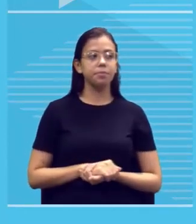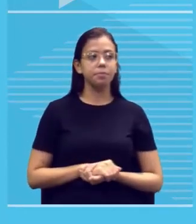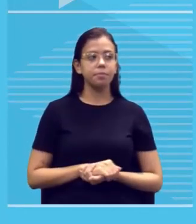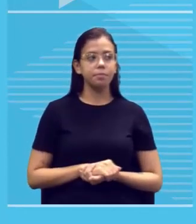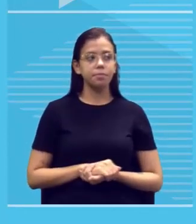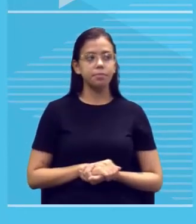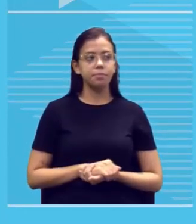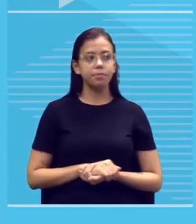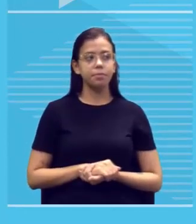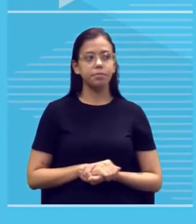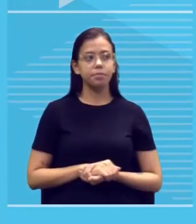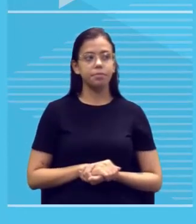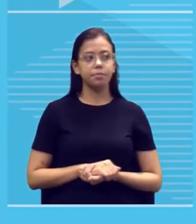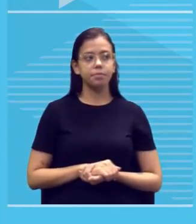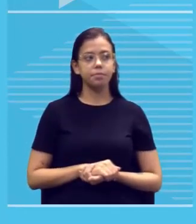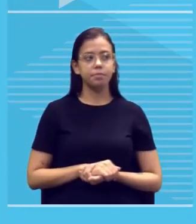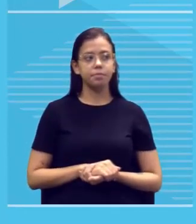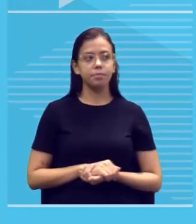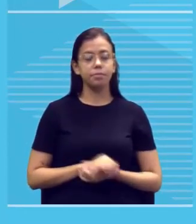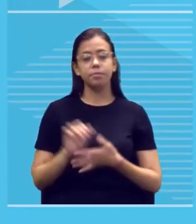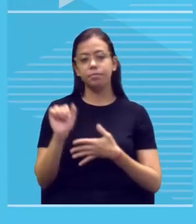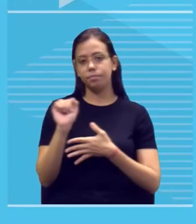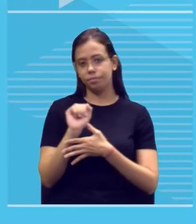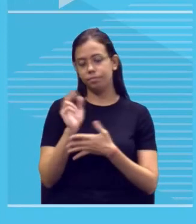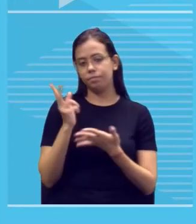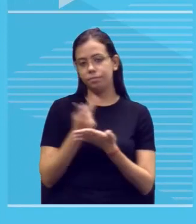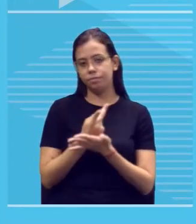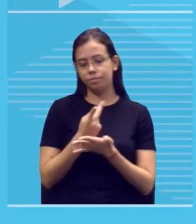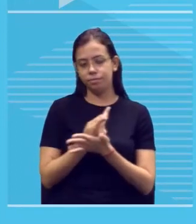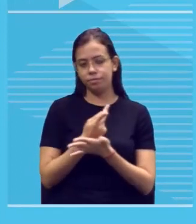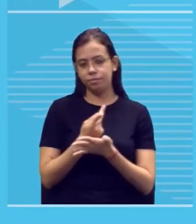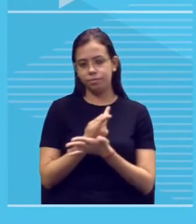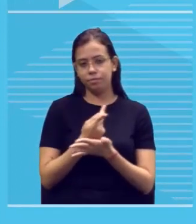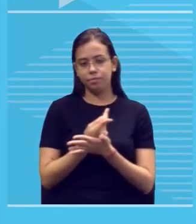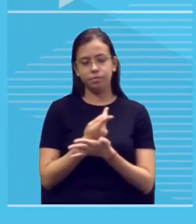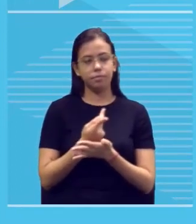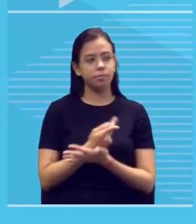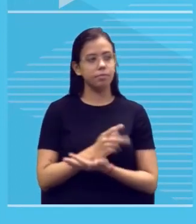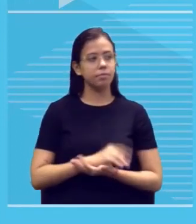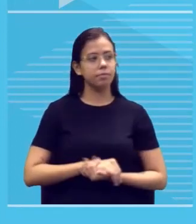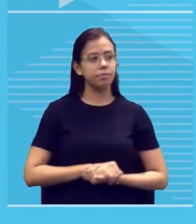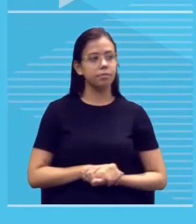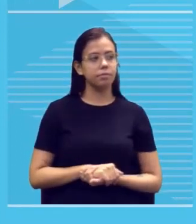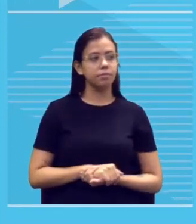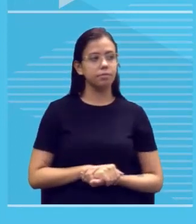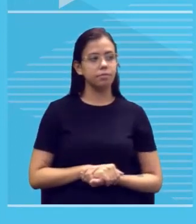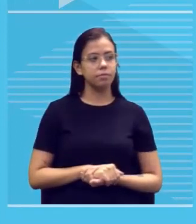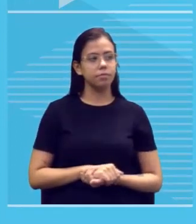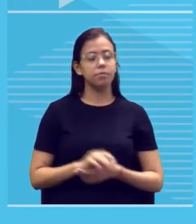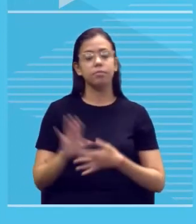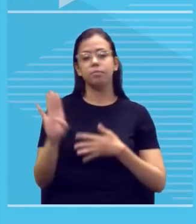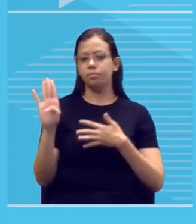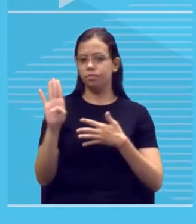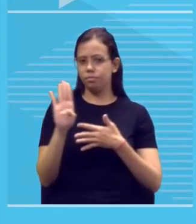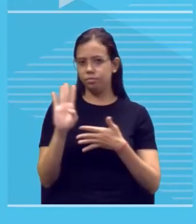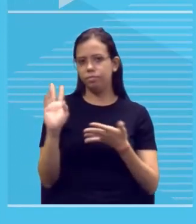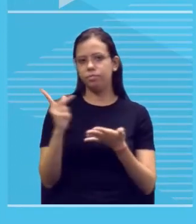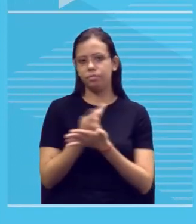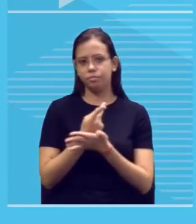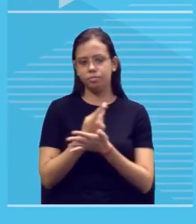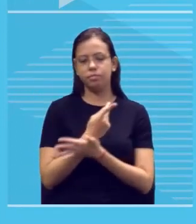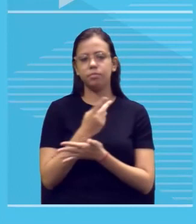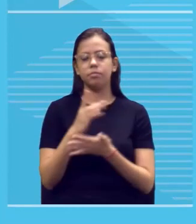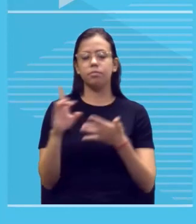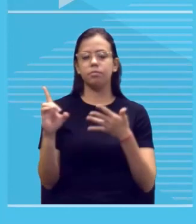a letra A não é característica principal a letra B de jeito nenhum